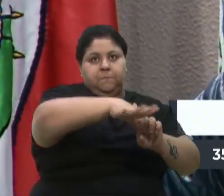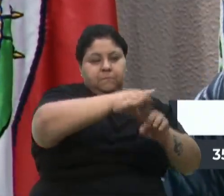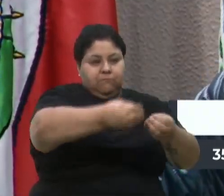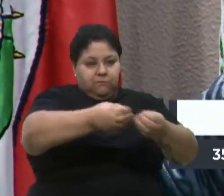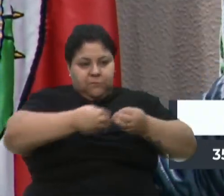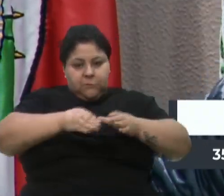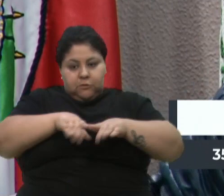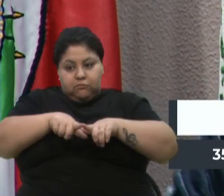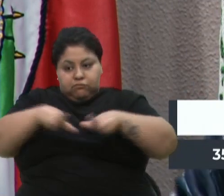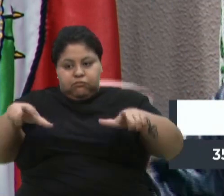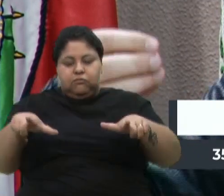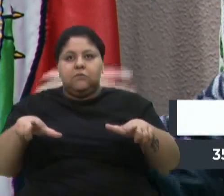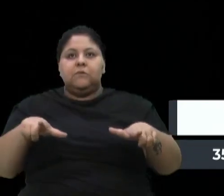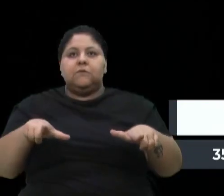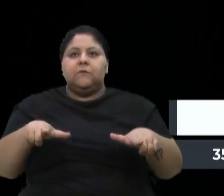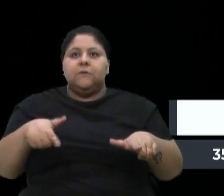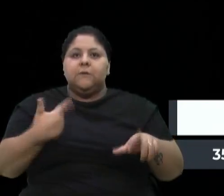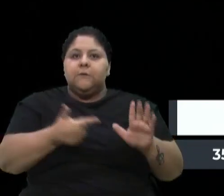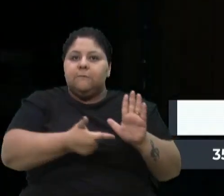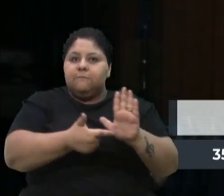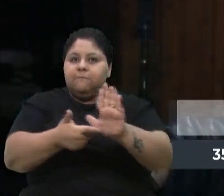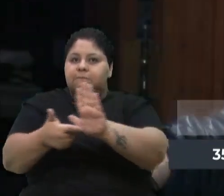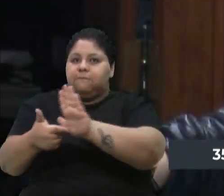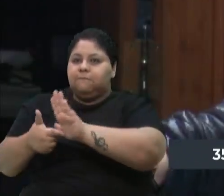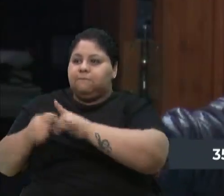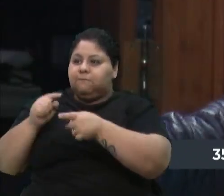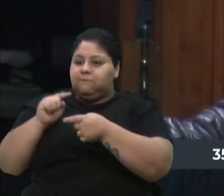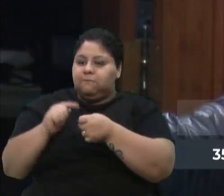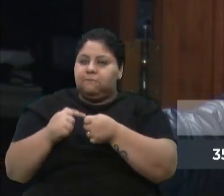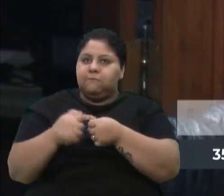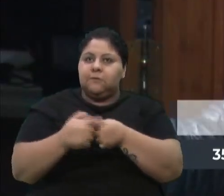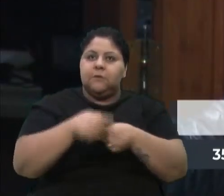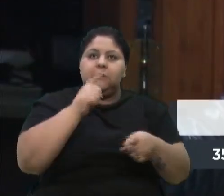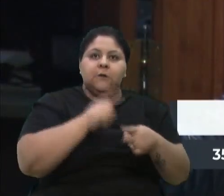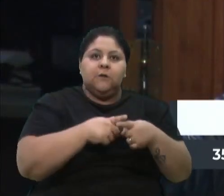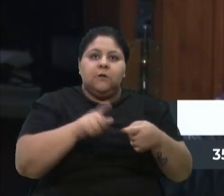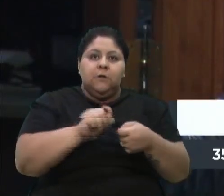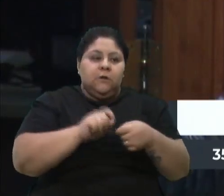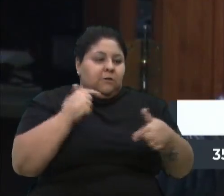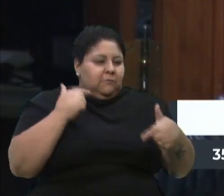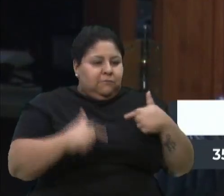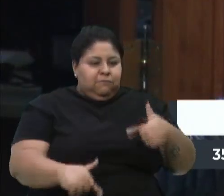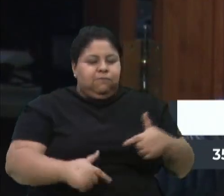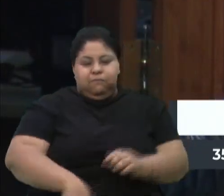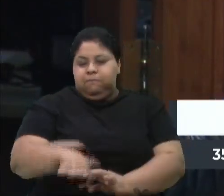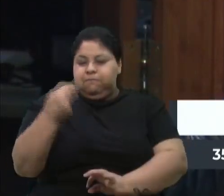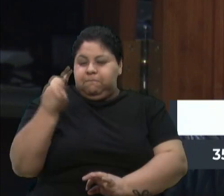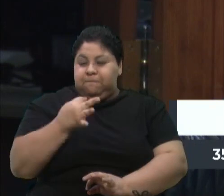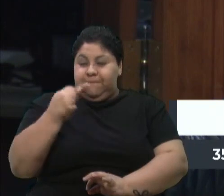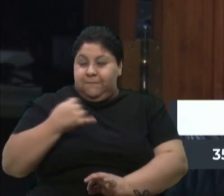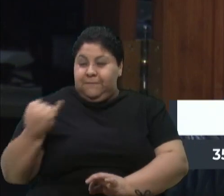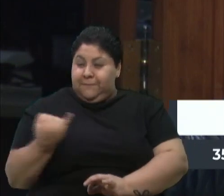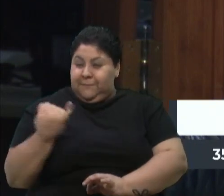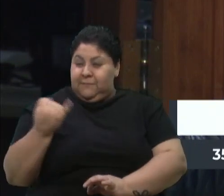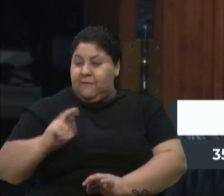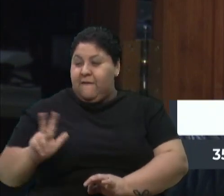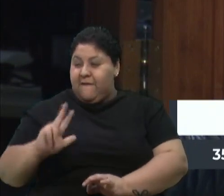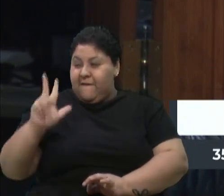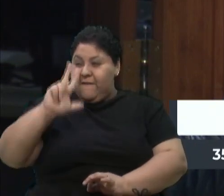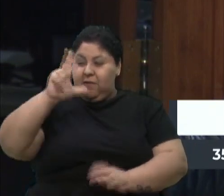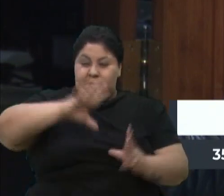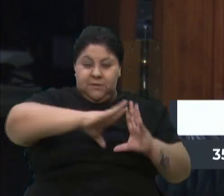espaço, apareça para a cidade, porque faz um trabalho extremamente importante de valorização da arte, da